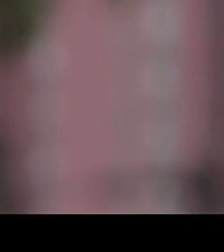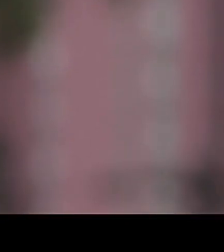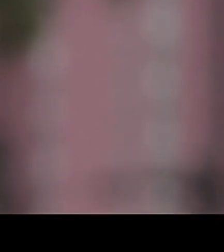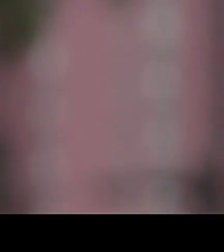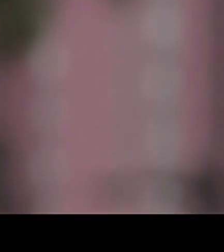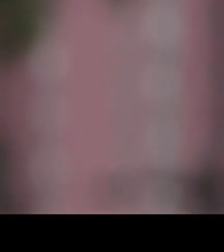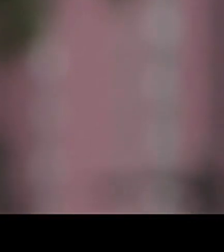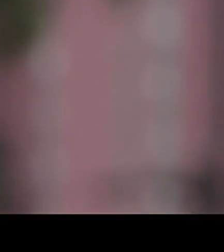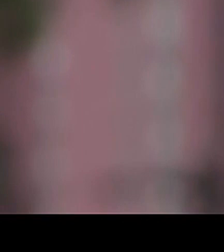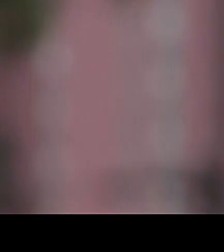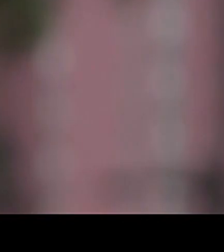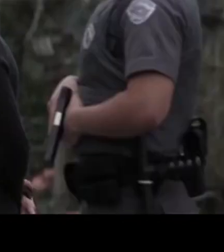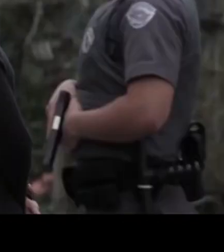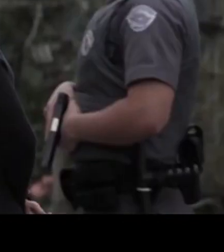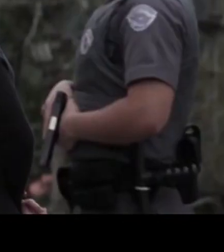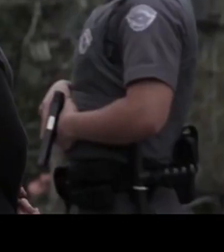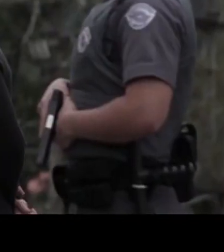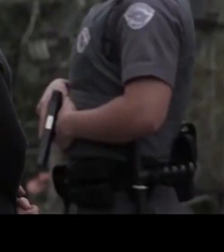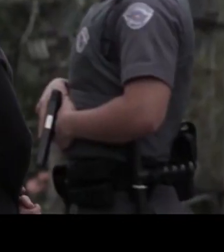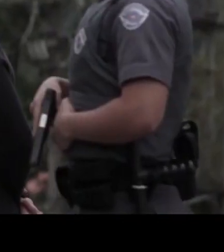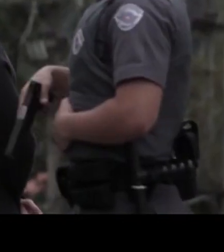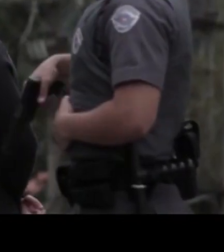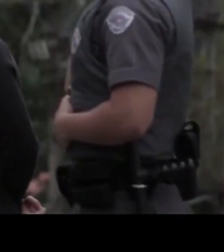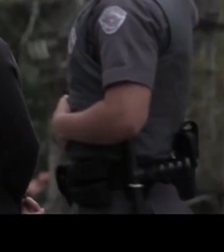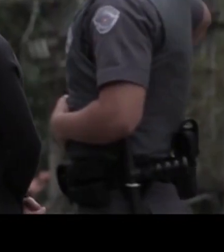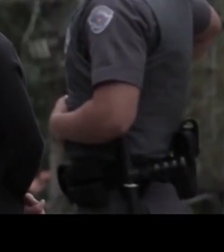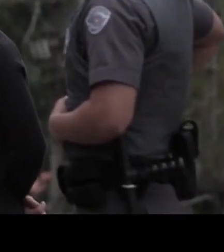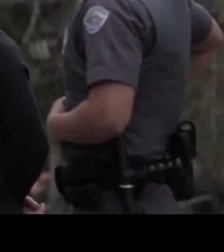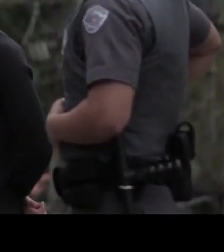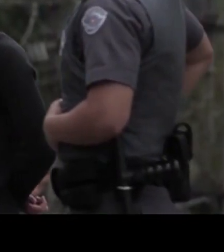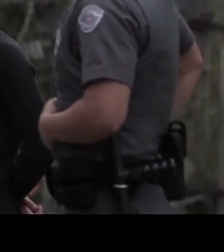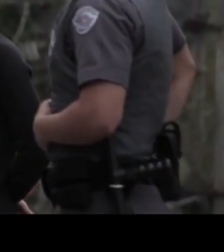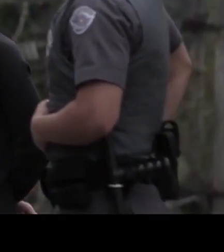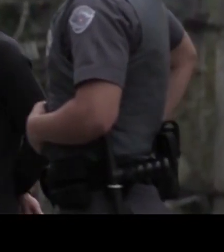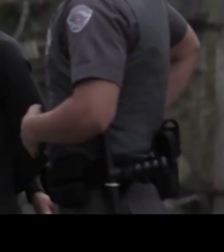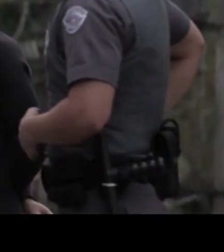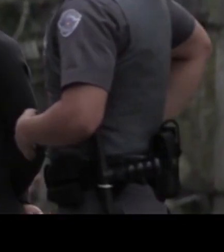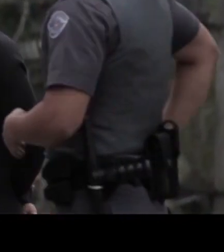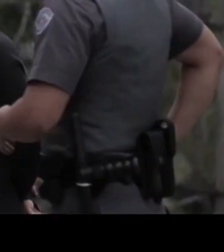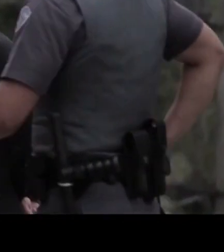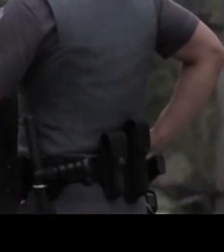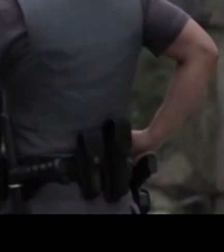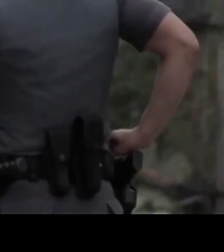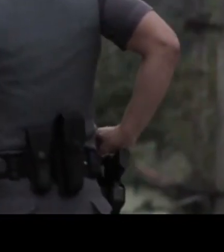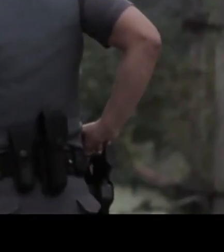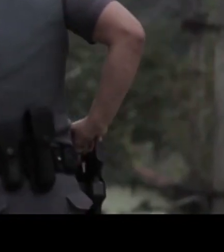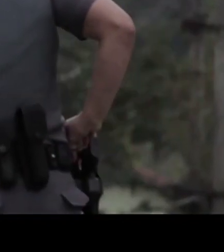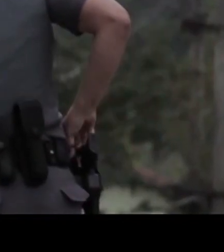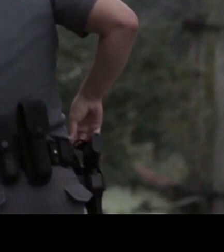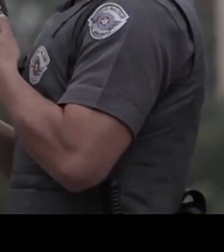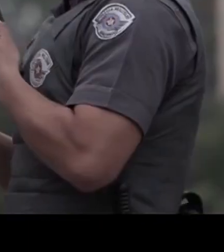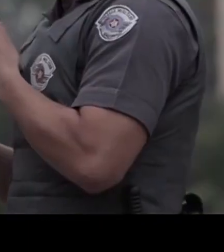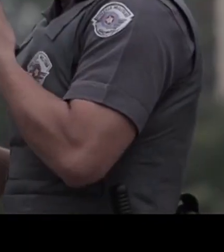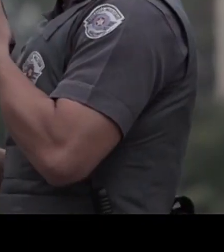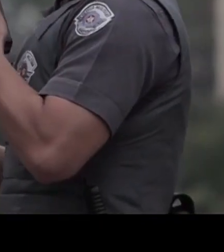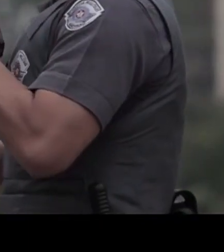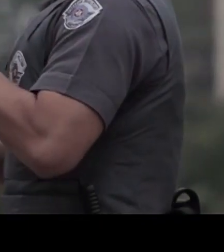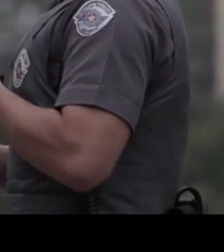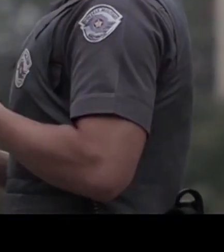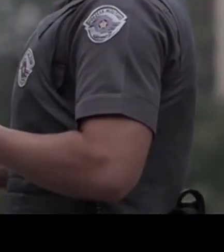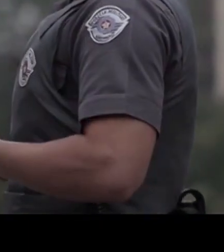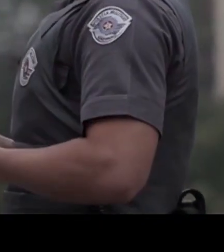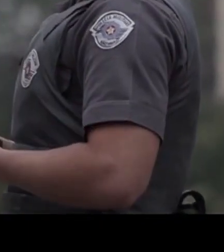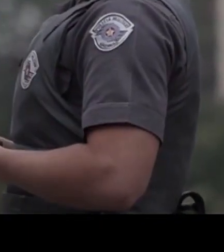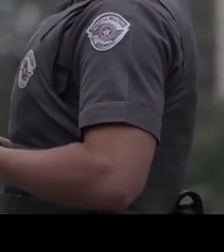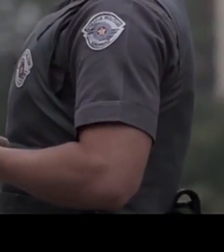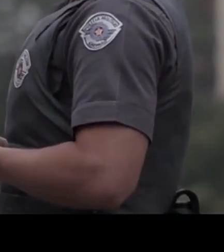encarar a abordagem como um momento crítico. Pela sua responsabilidade, ele tem que se acercar de todos os cuidados. Então, ele é responsável por tudo que acontece